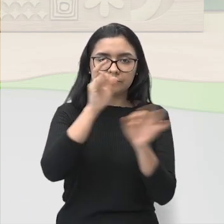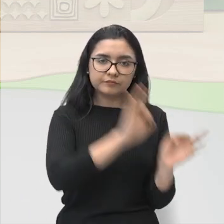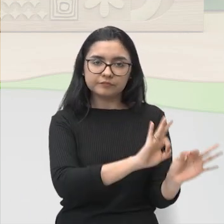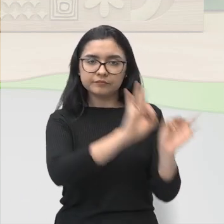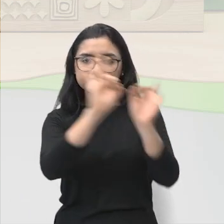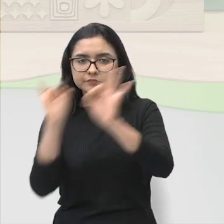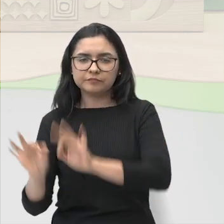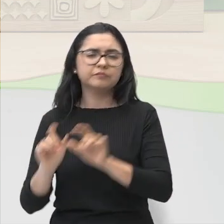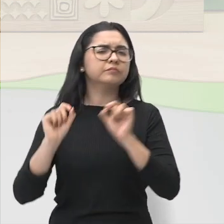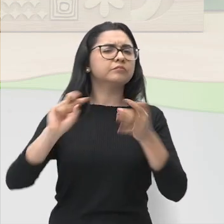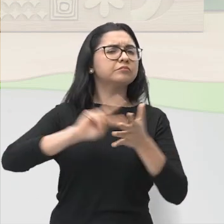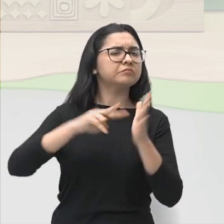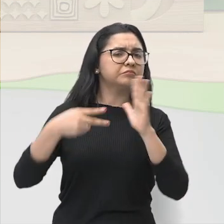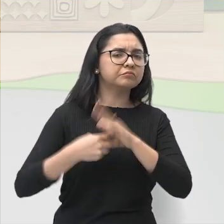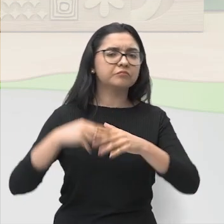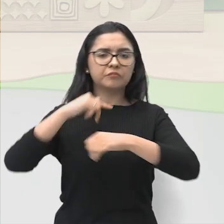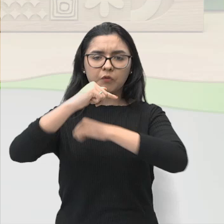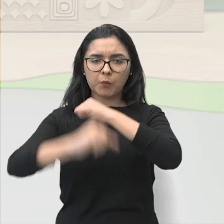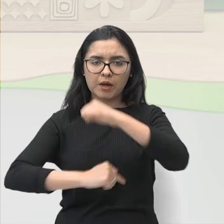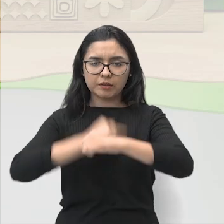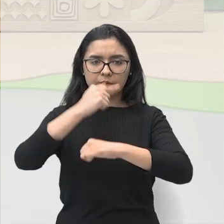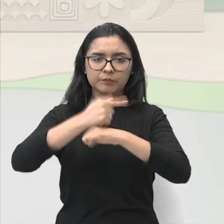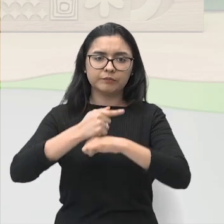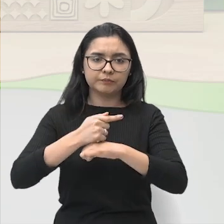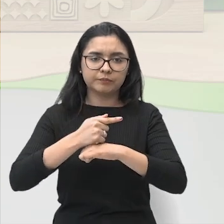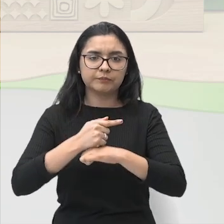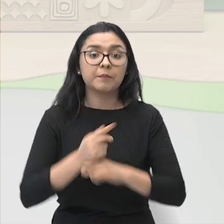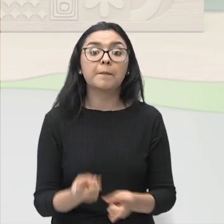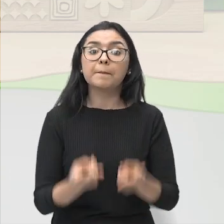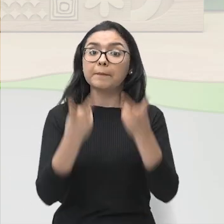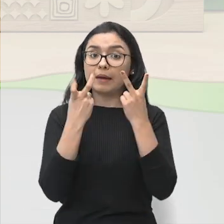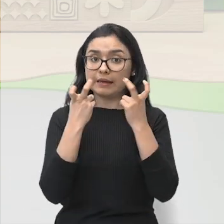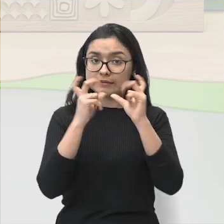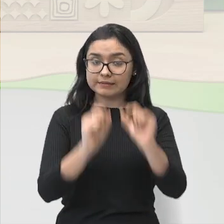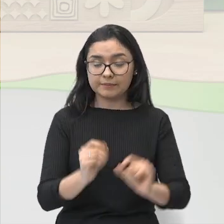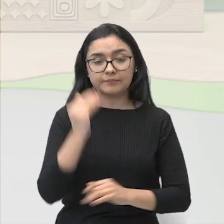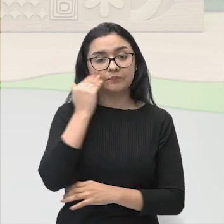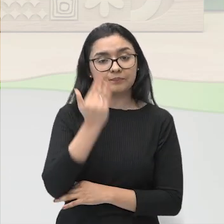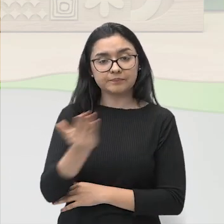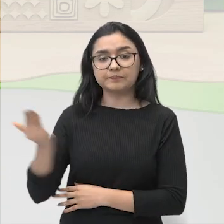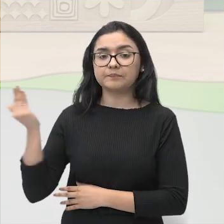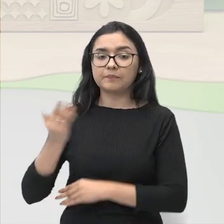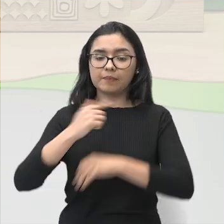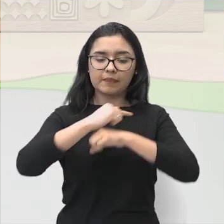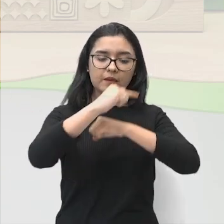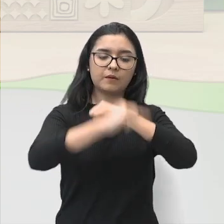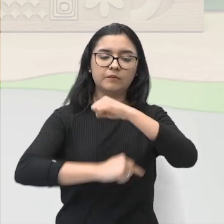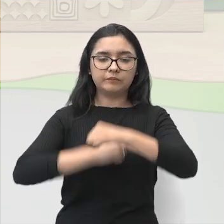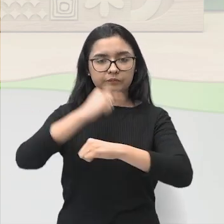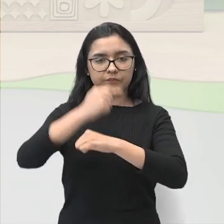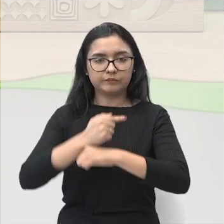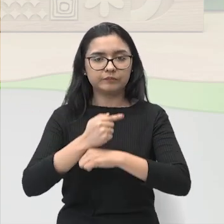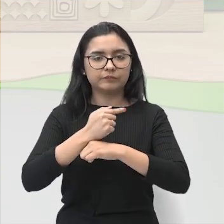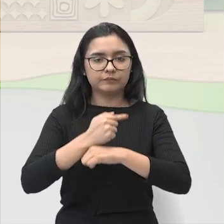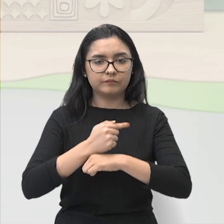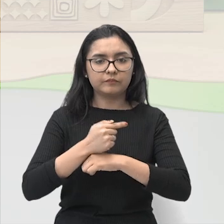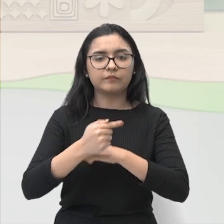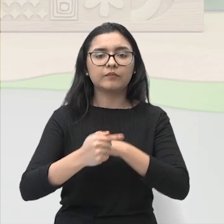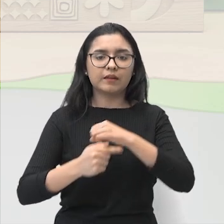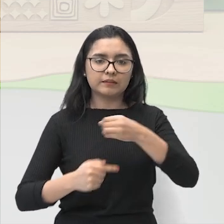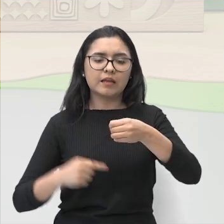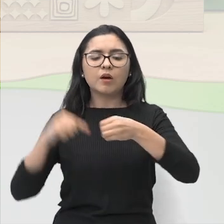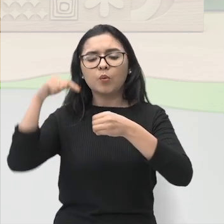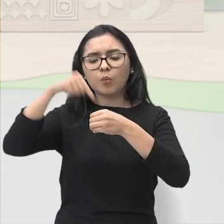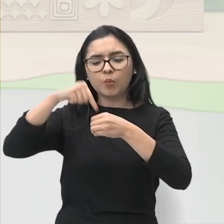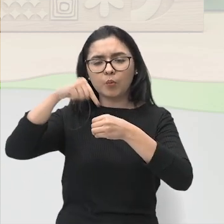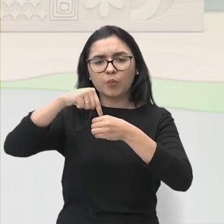animação do que é o átomo. Observem aí. O átomo, vocês estão vendo aqui o núcleo